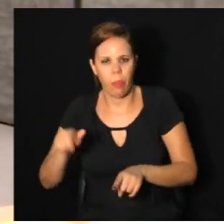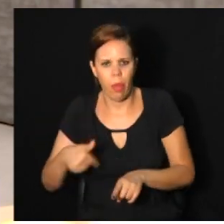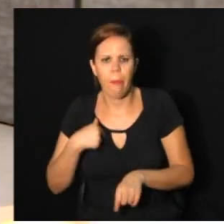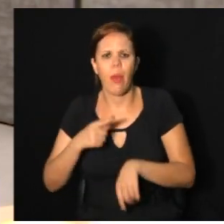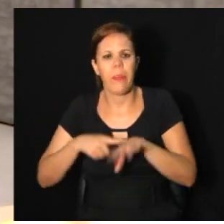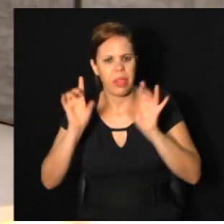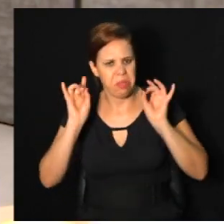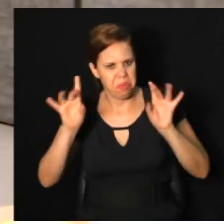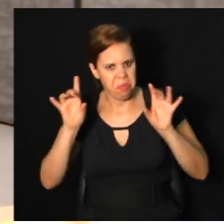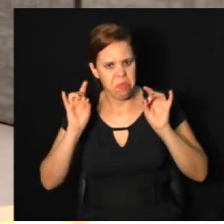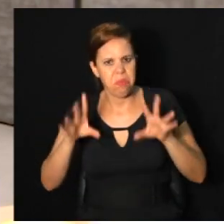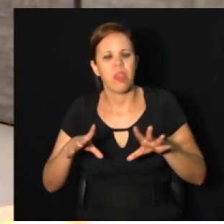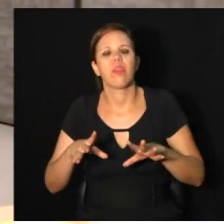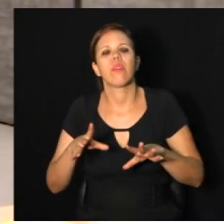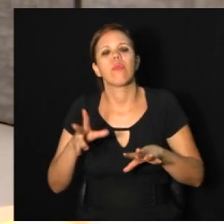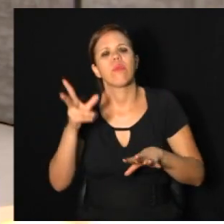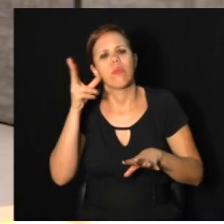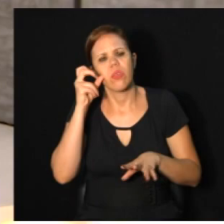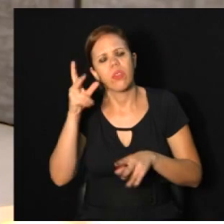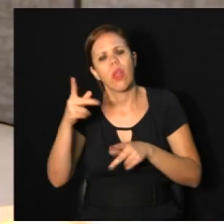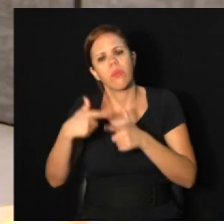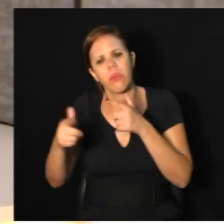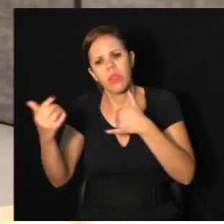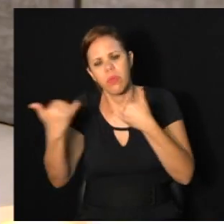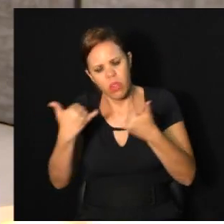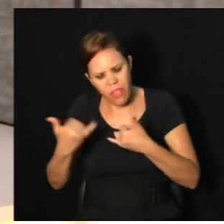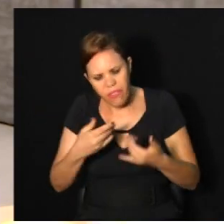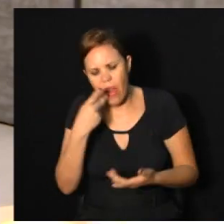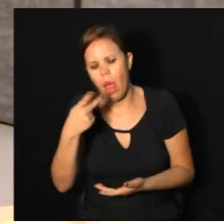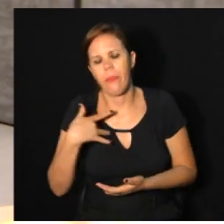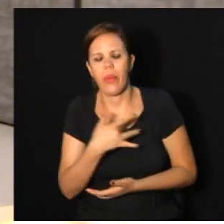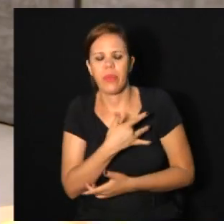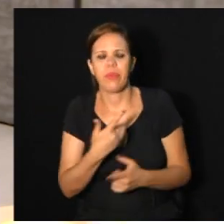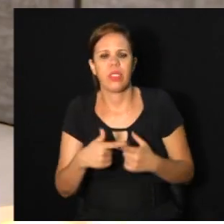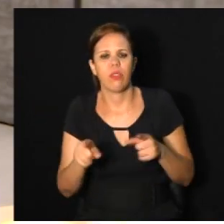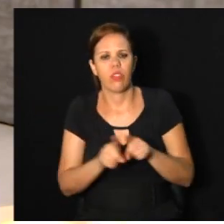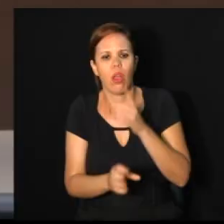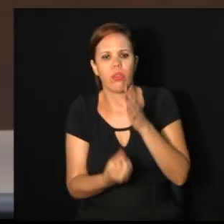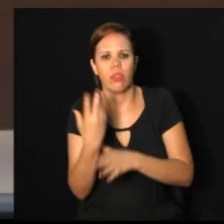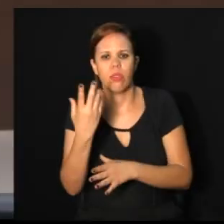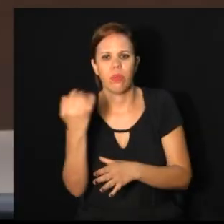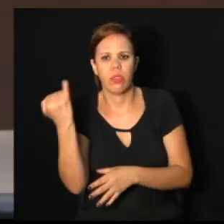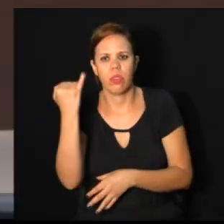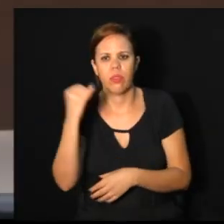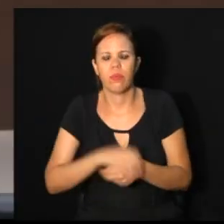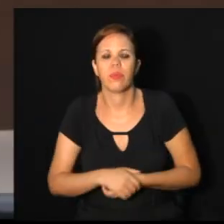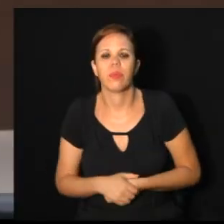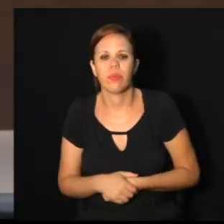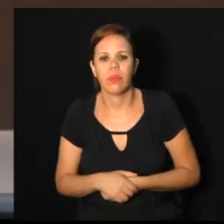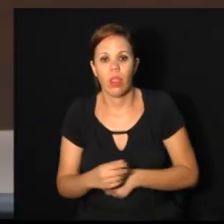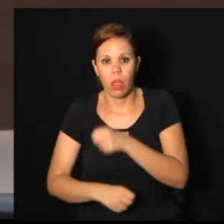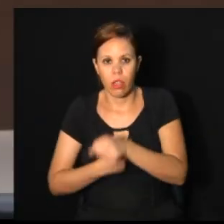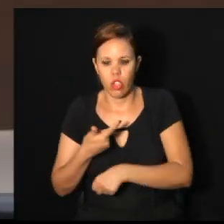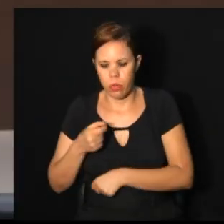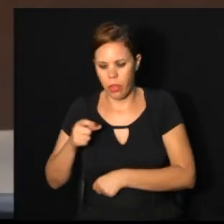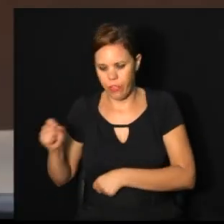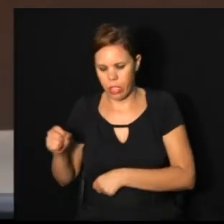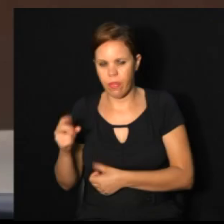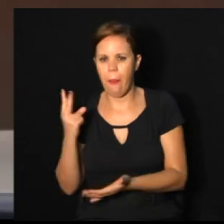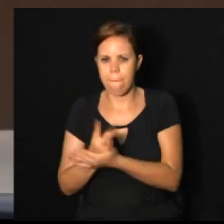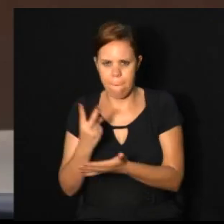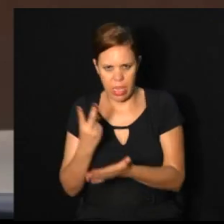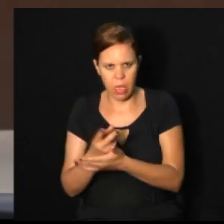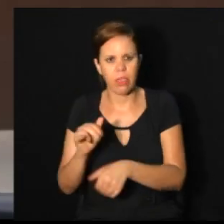muito especiais de escuta dos problemas de saúde mais importantes de cada uma dessas regiões. Para 2020, a comissão vai manter